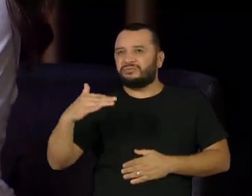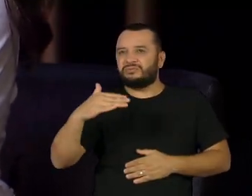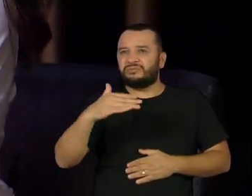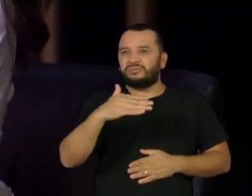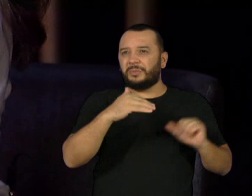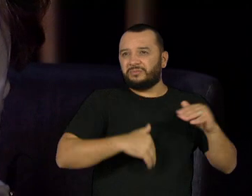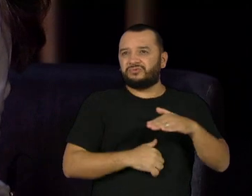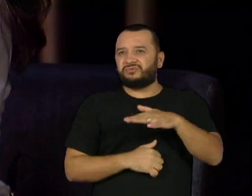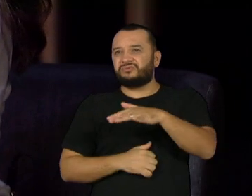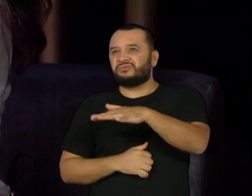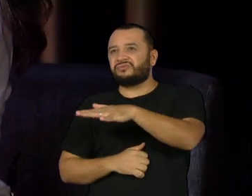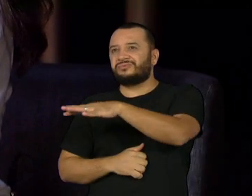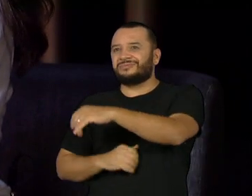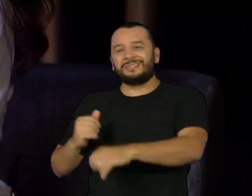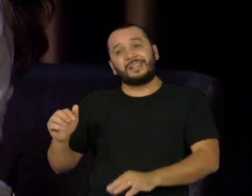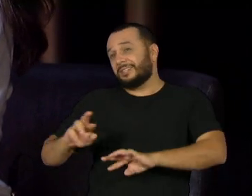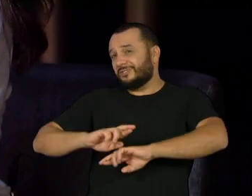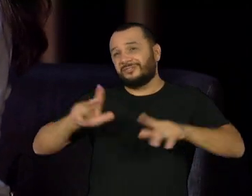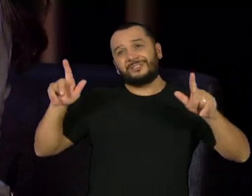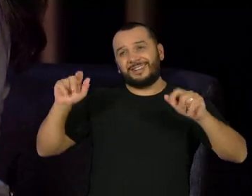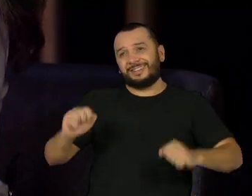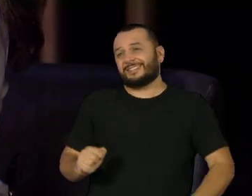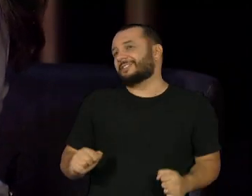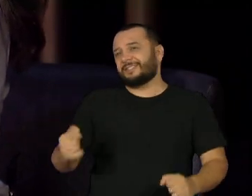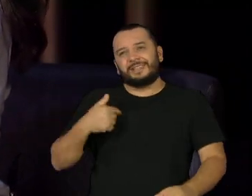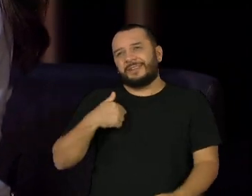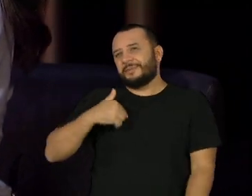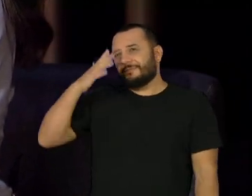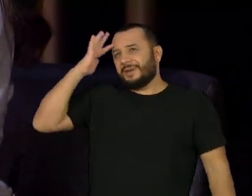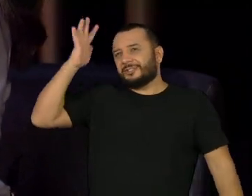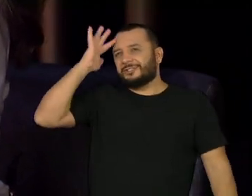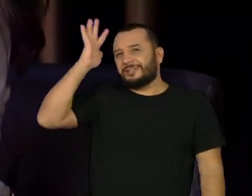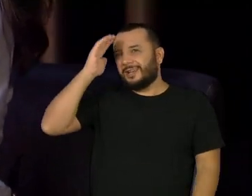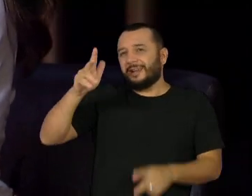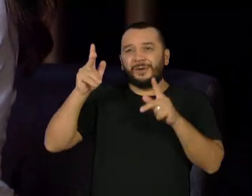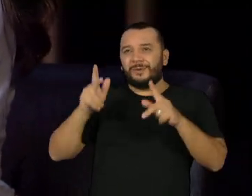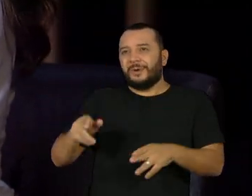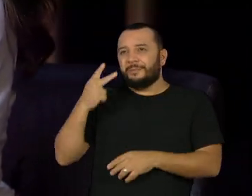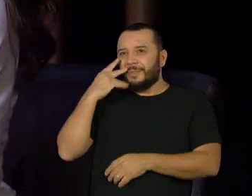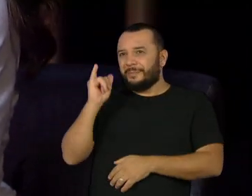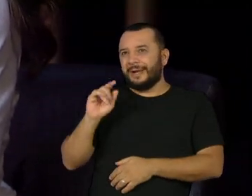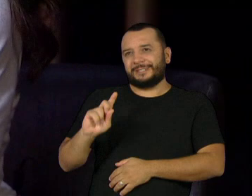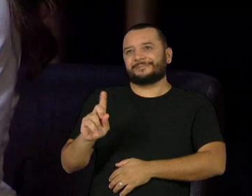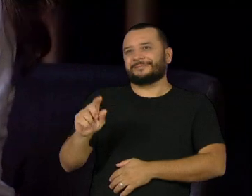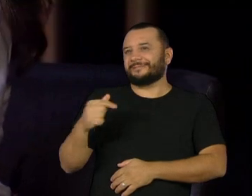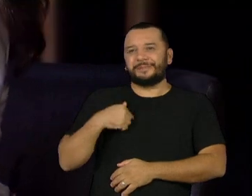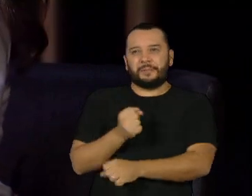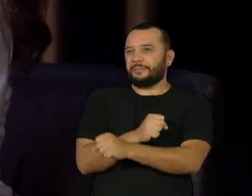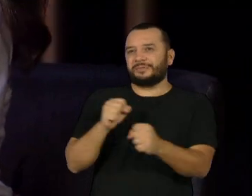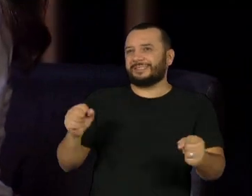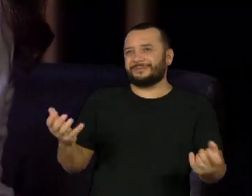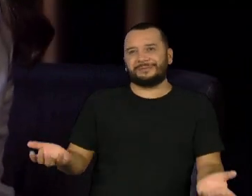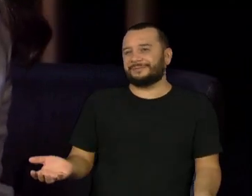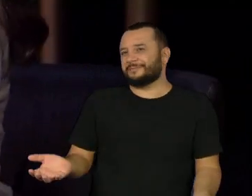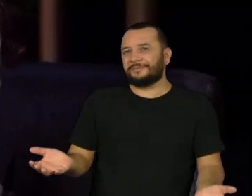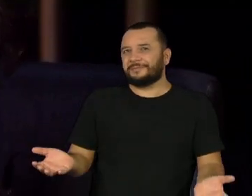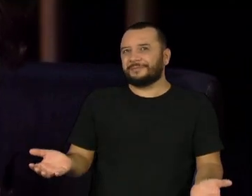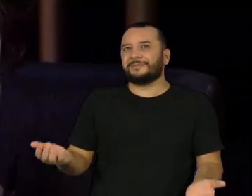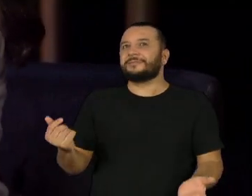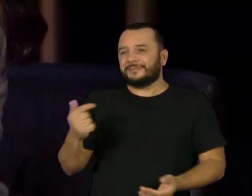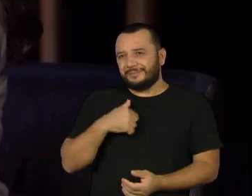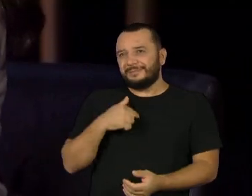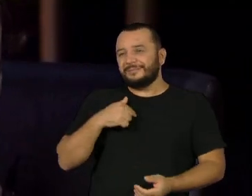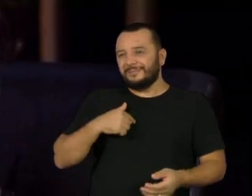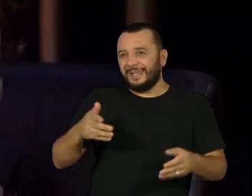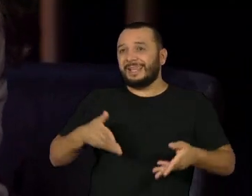refazer. E eu não poderia imaginar que eu refaria o caminho do meu pai, porque não dá. Para começar, eu cresci,